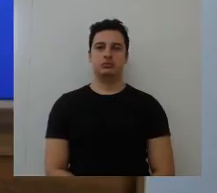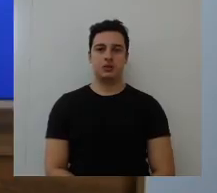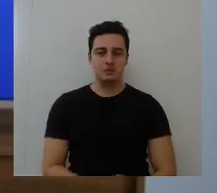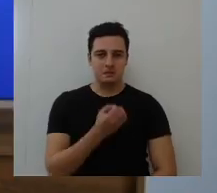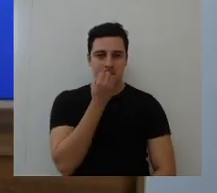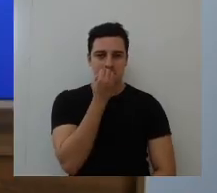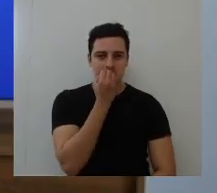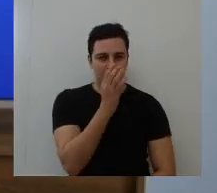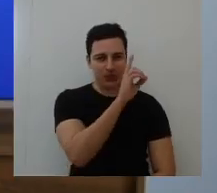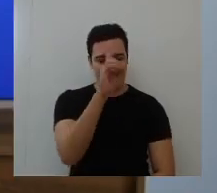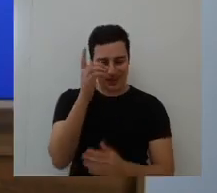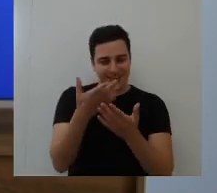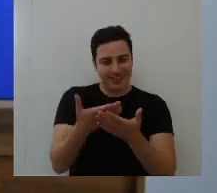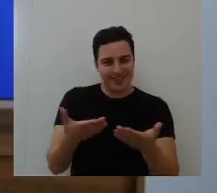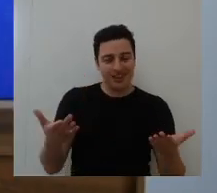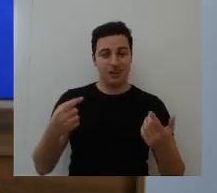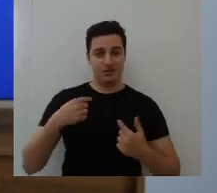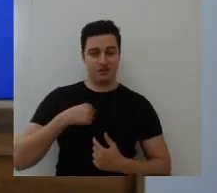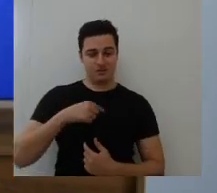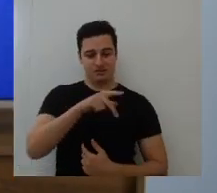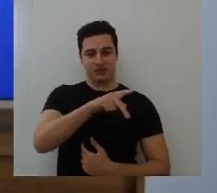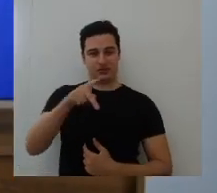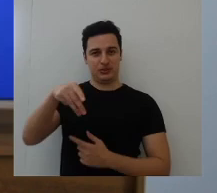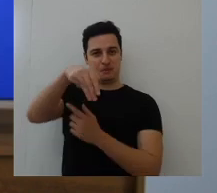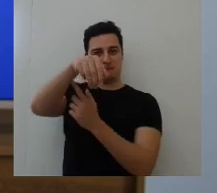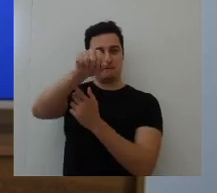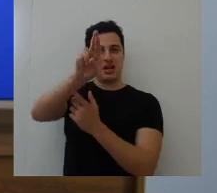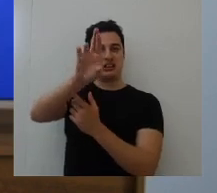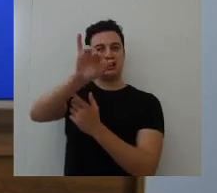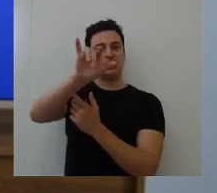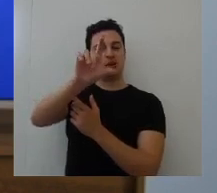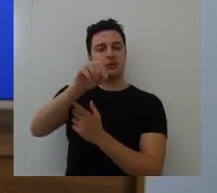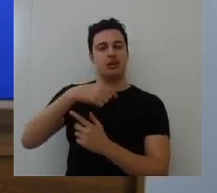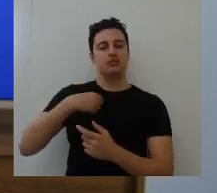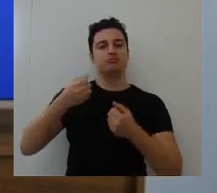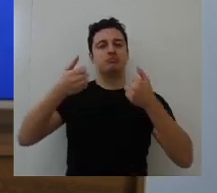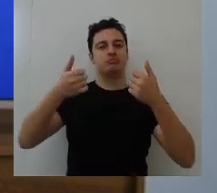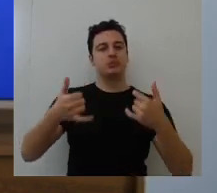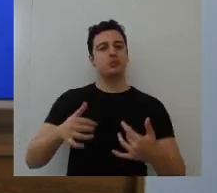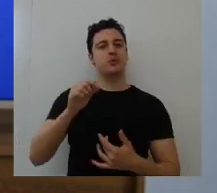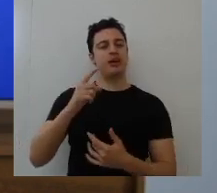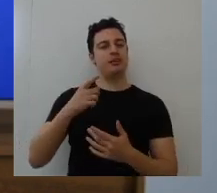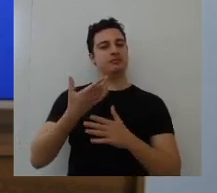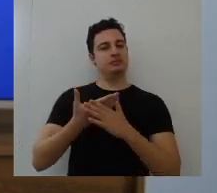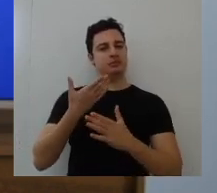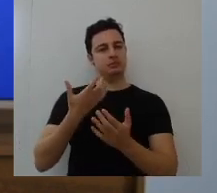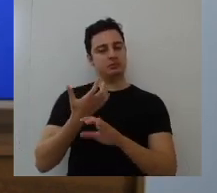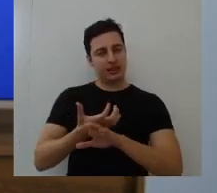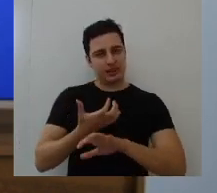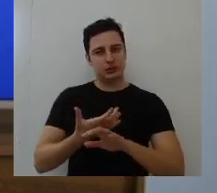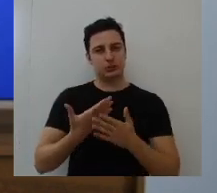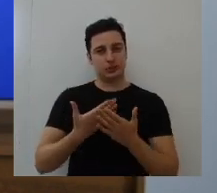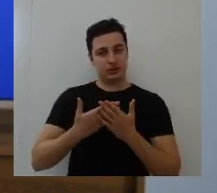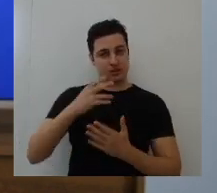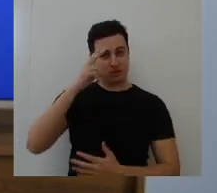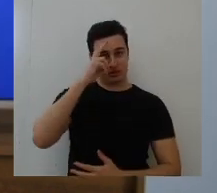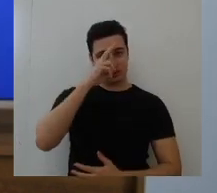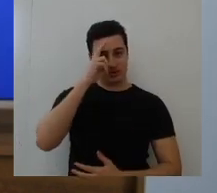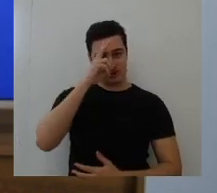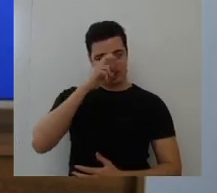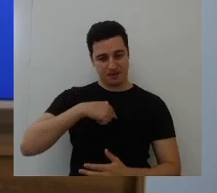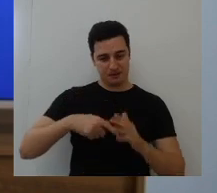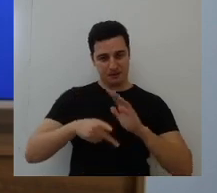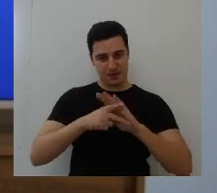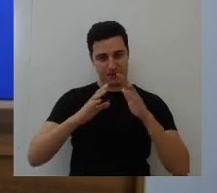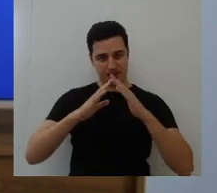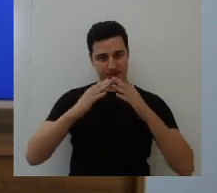Bom dia, pessoal. Eu sou o professor Marcílio Costa, de História, da EREM Guedes Alcoforada, aqui da cidade de Olinda, e vamos para